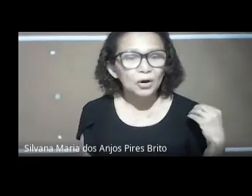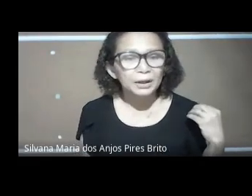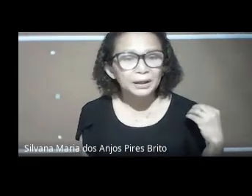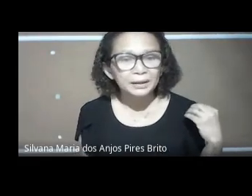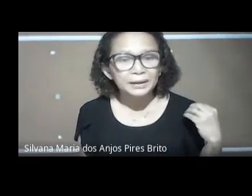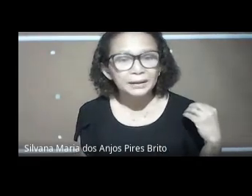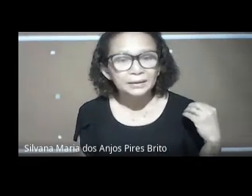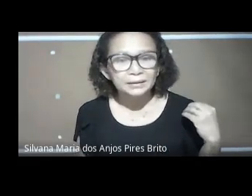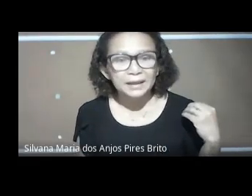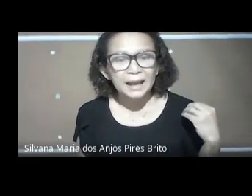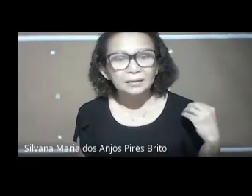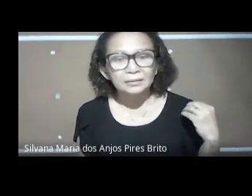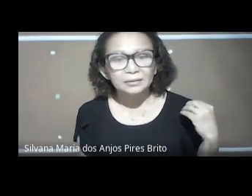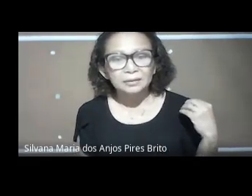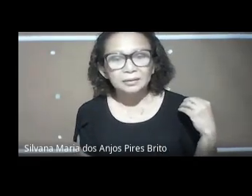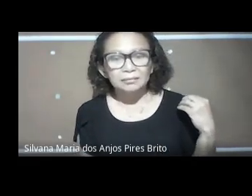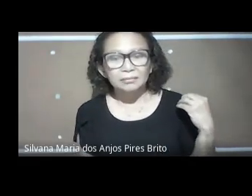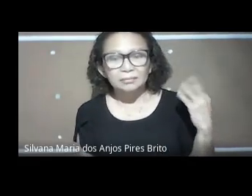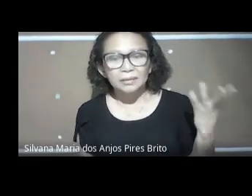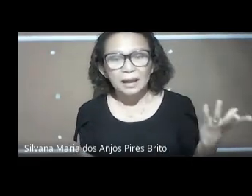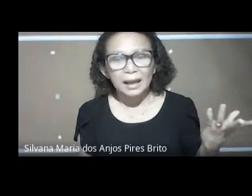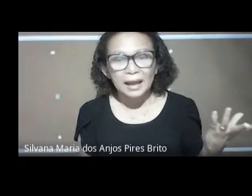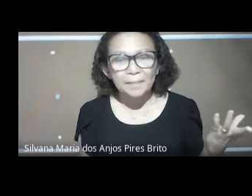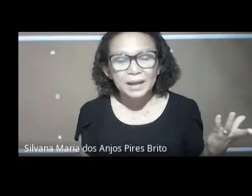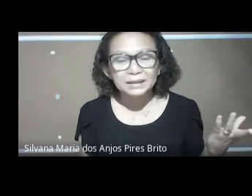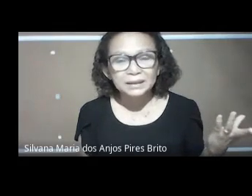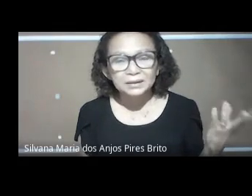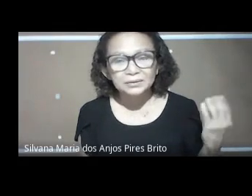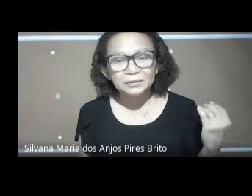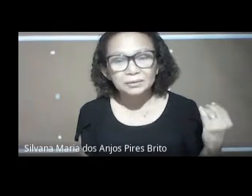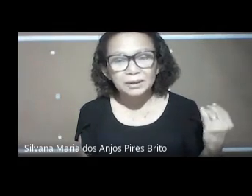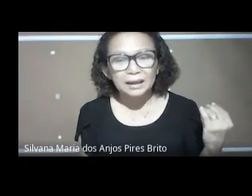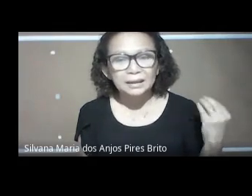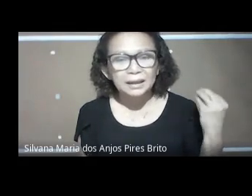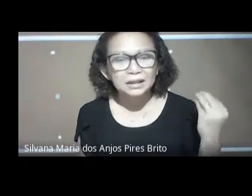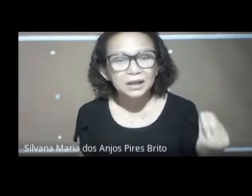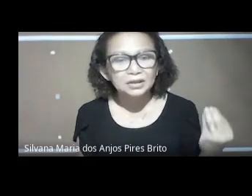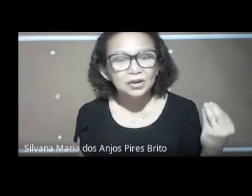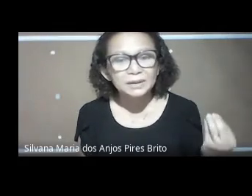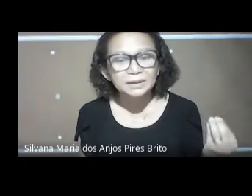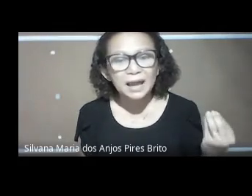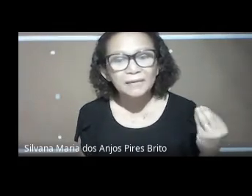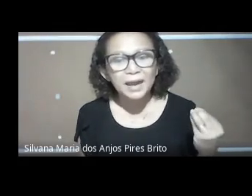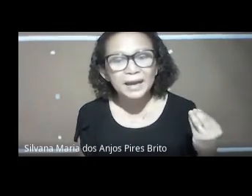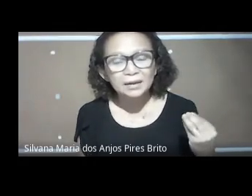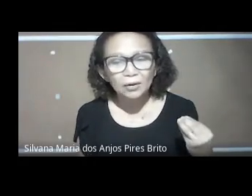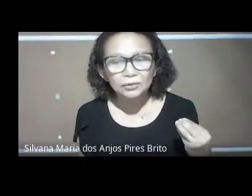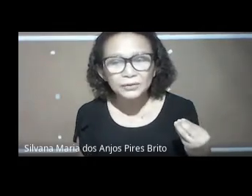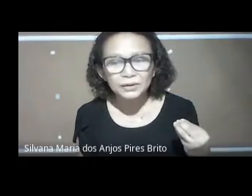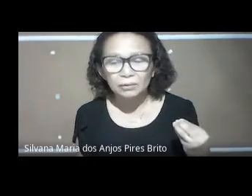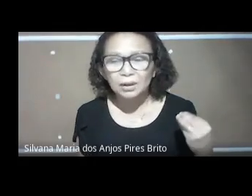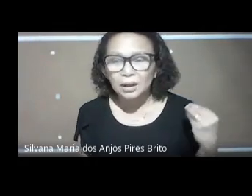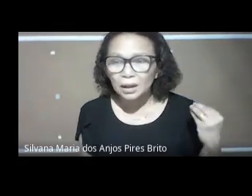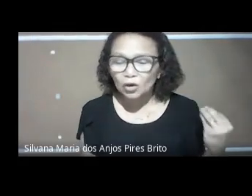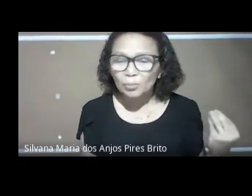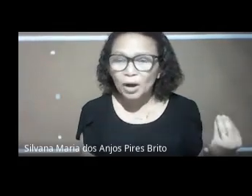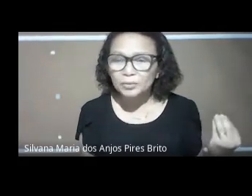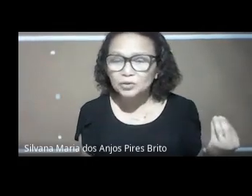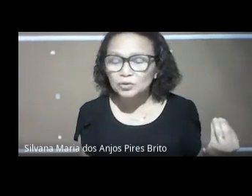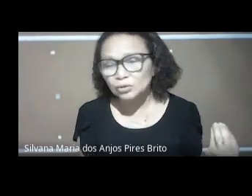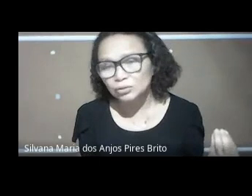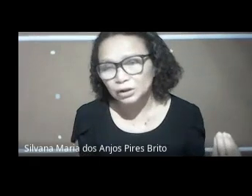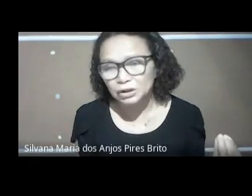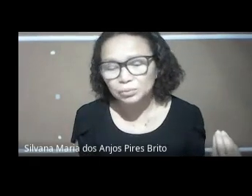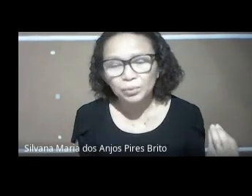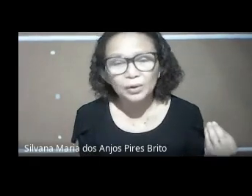um toque, certo? É preciso, né, que a gente observe essa condução. E o